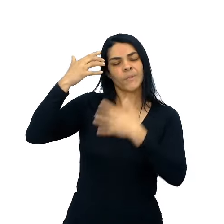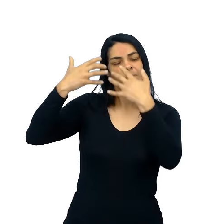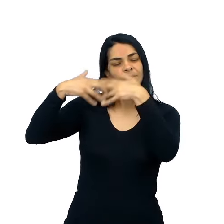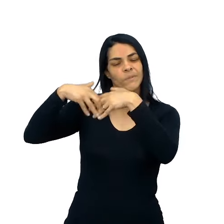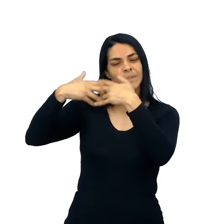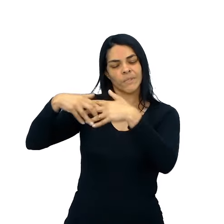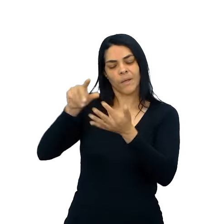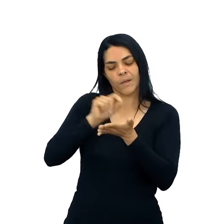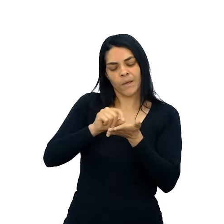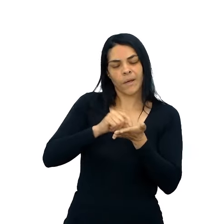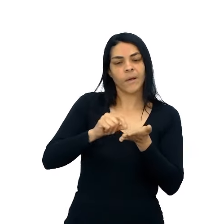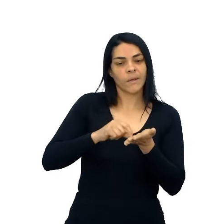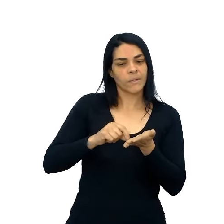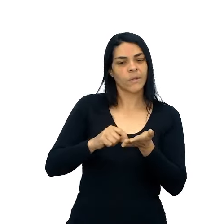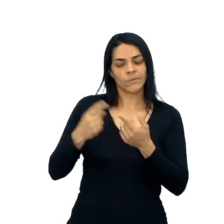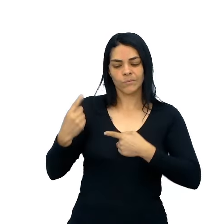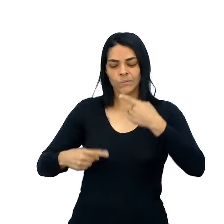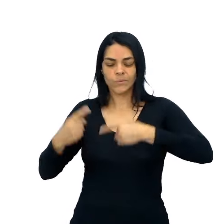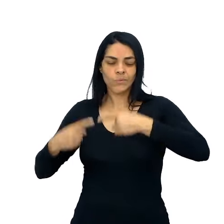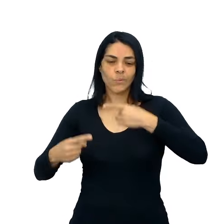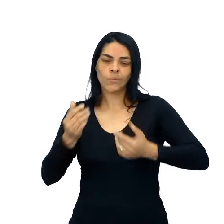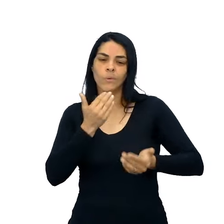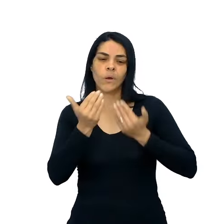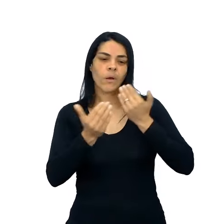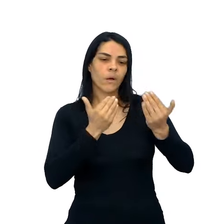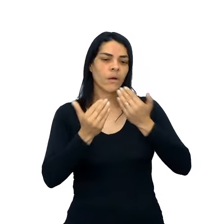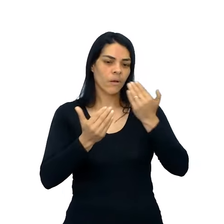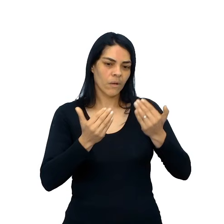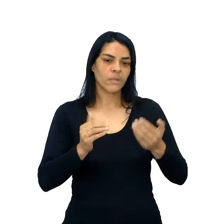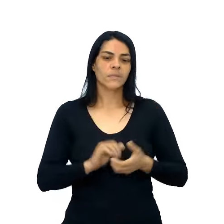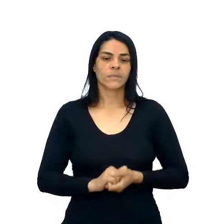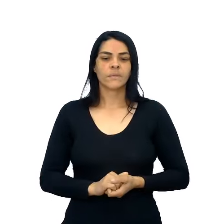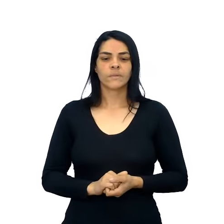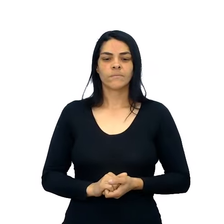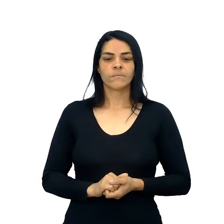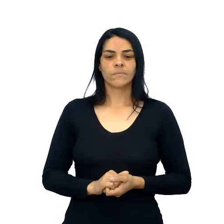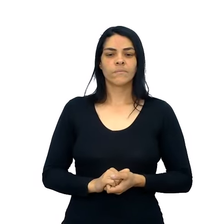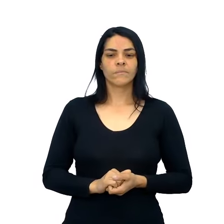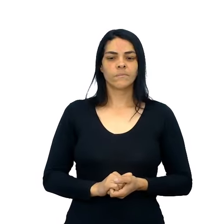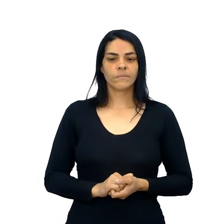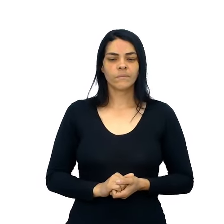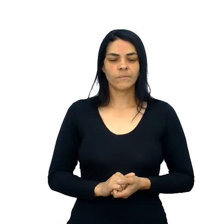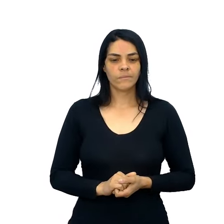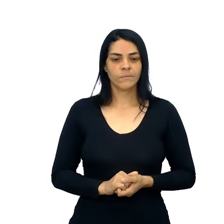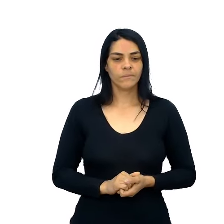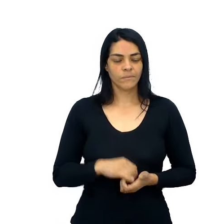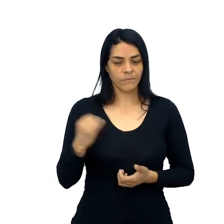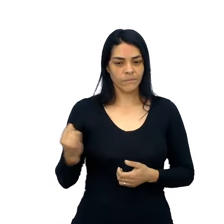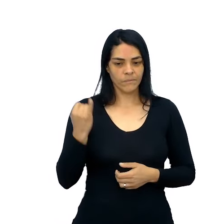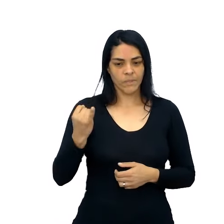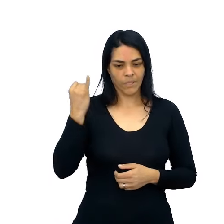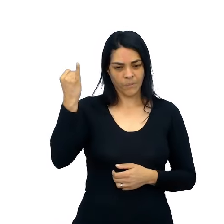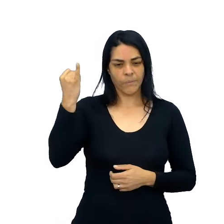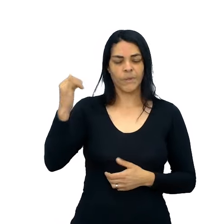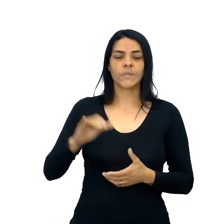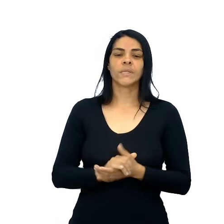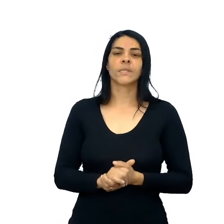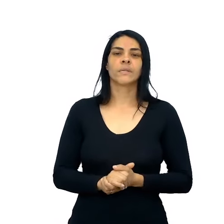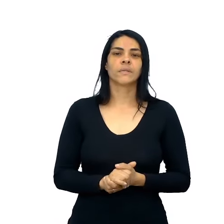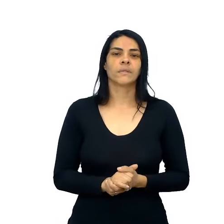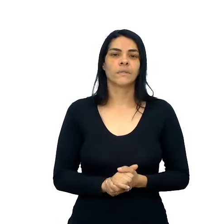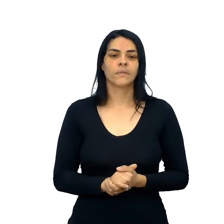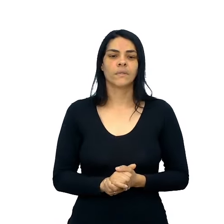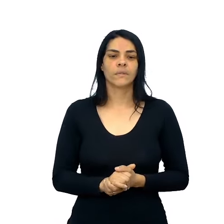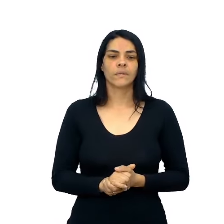suas anotações e discutam isso aí com os pares na escola, tudo bem? É importante retomar com vocês também,